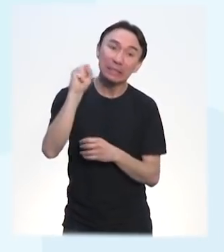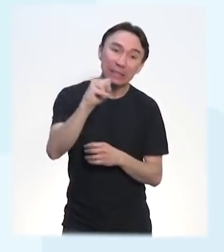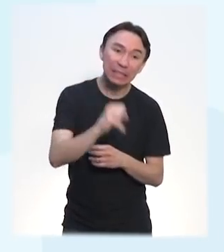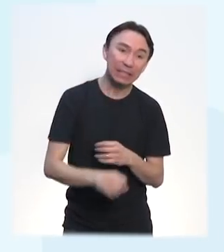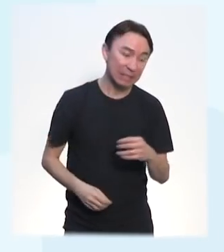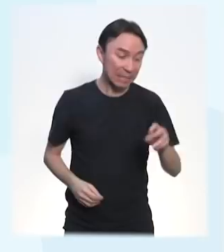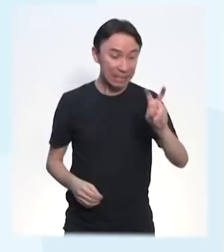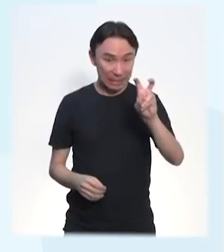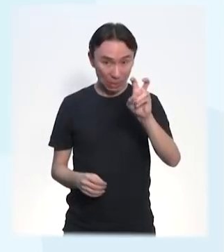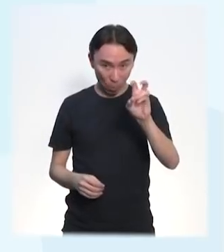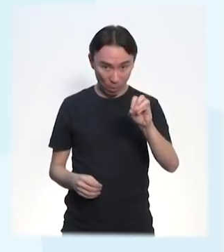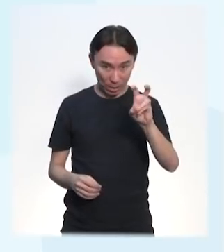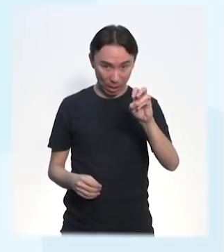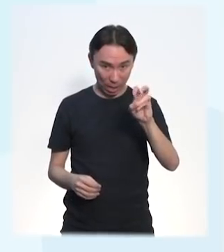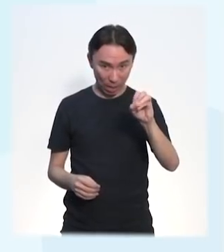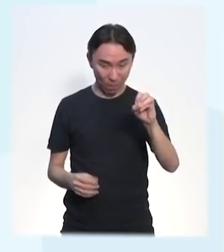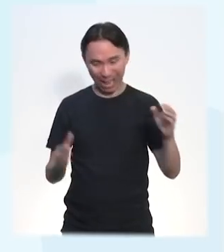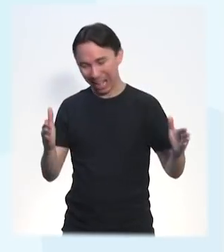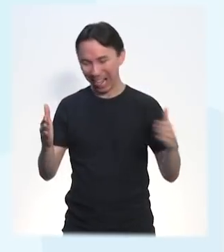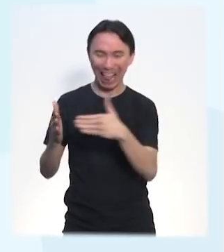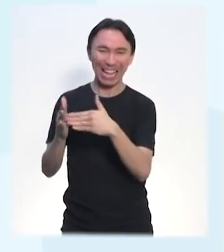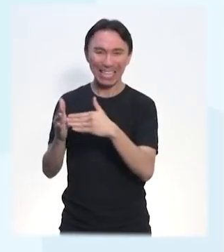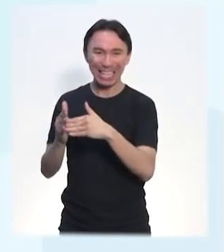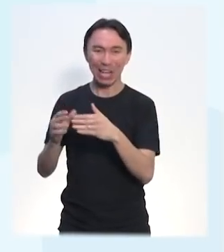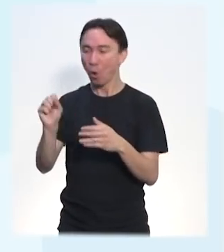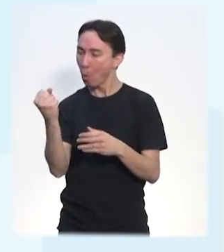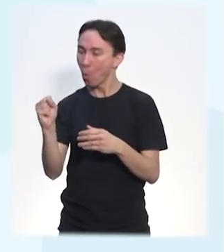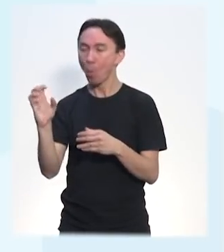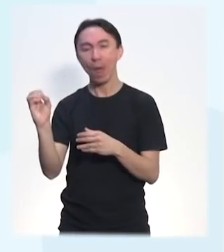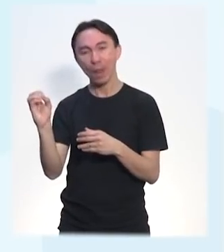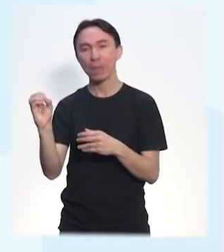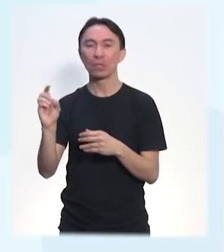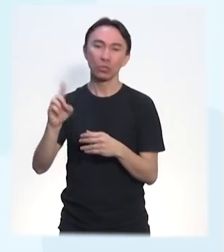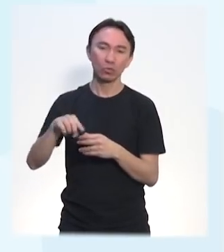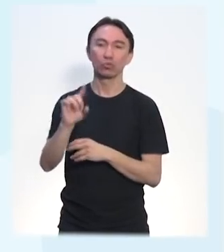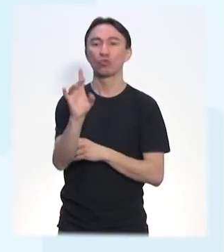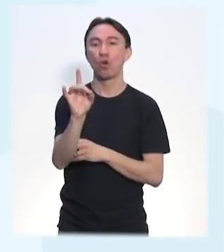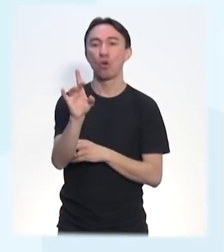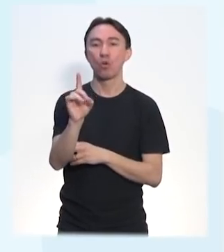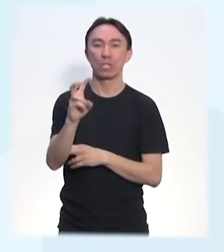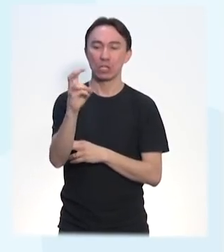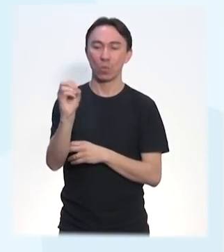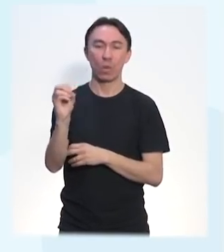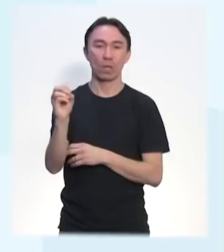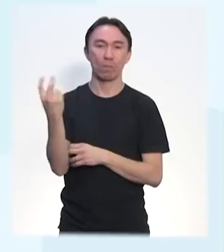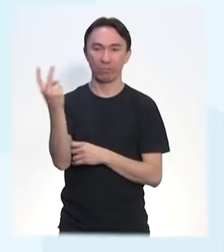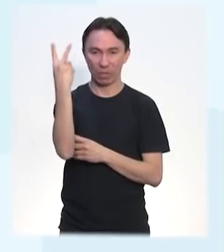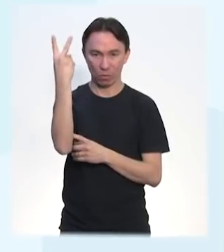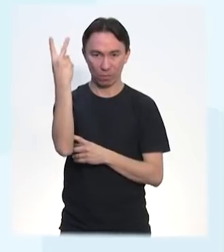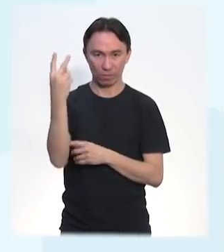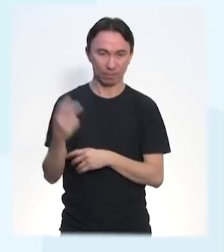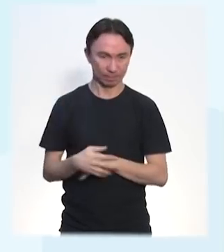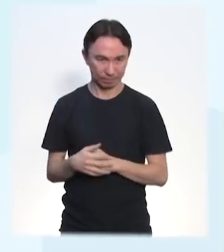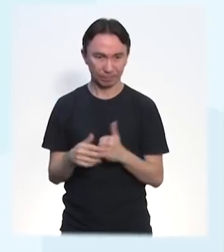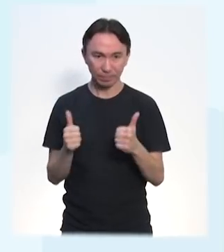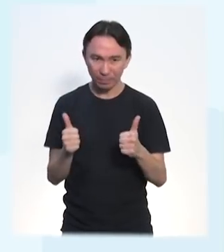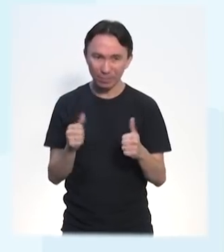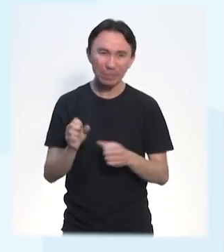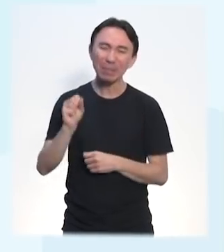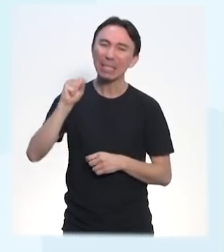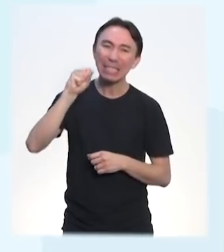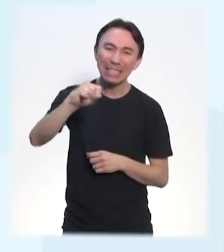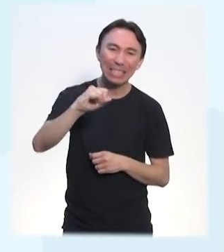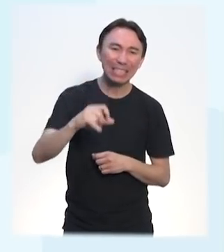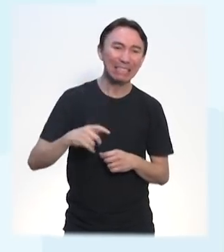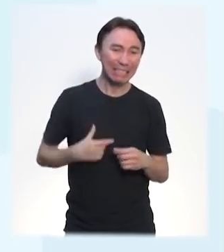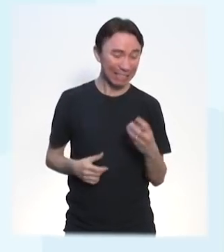postagem, seria 50 pontos. E quem tiver menos que 50%, ou seja, menos da metade aí dos